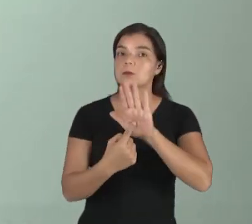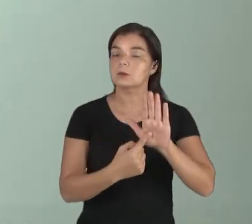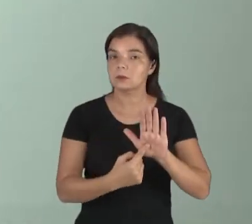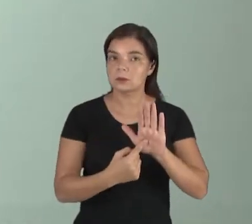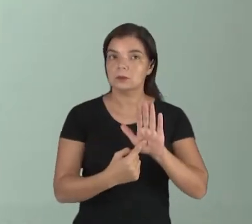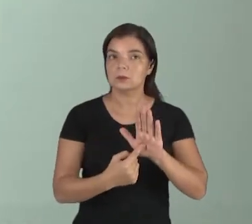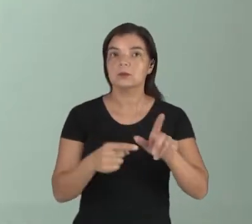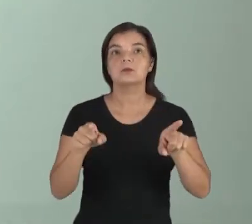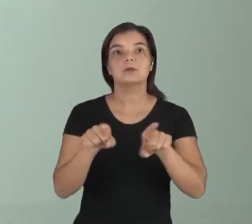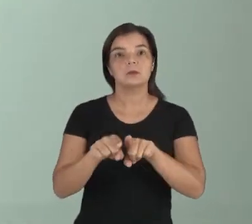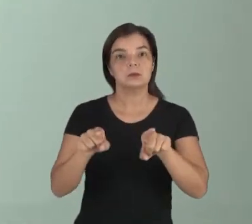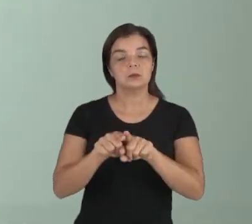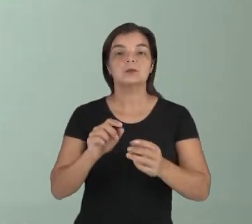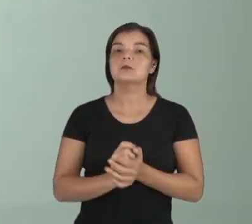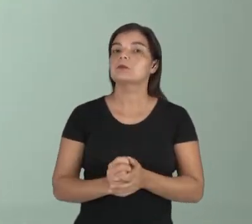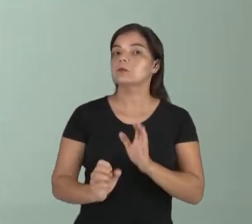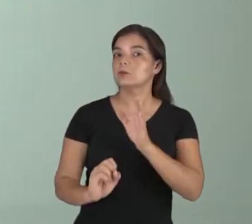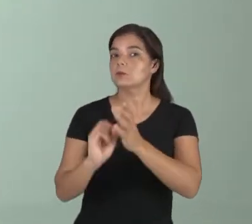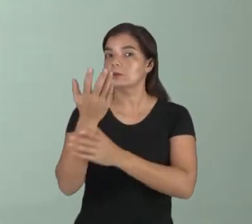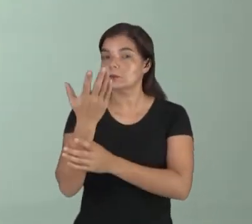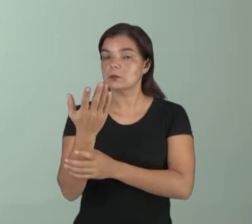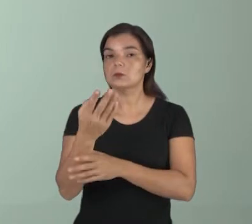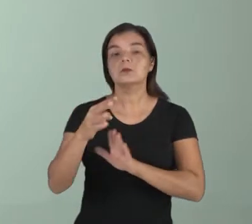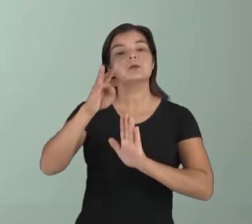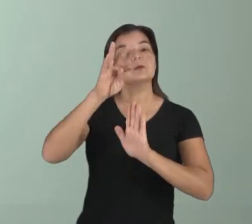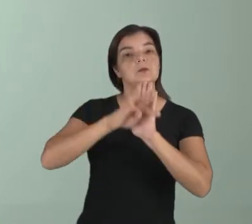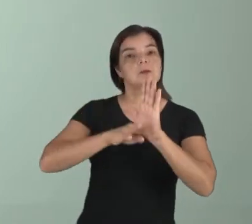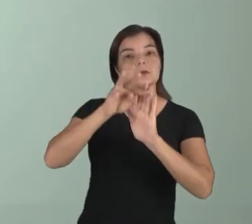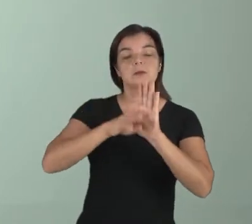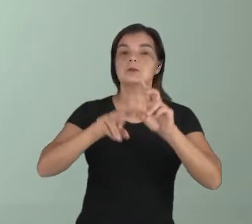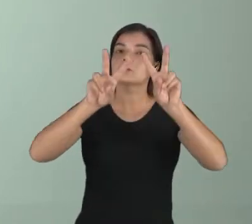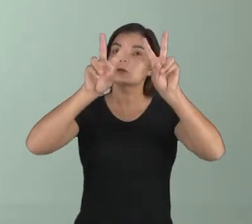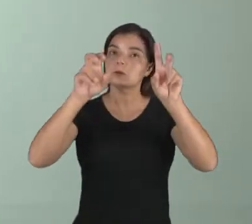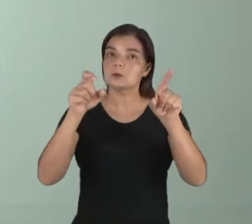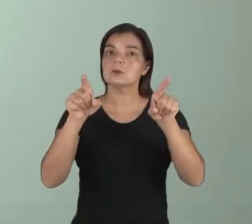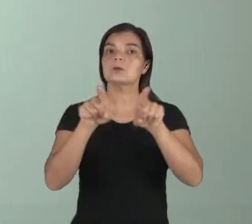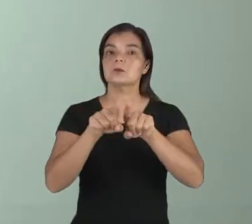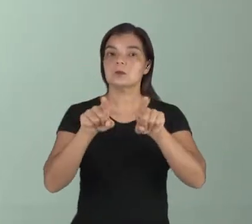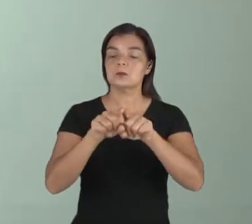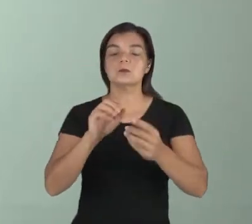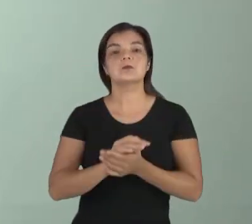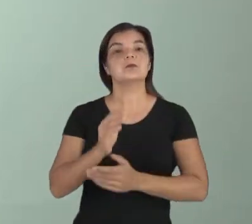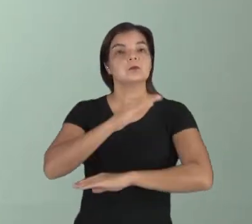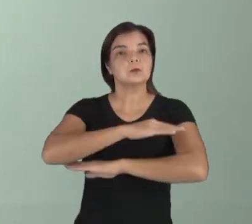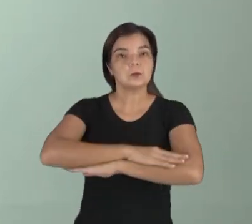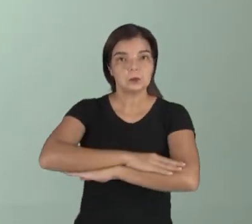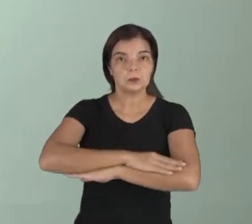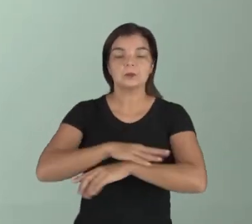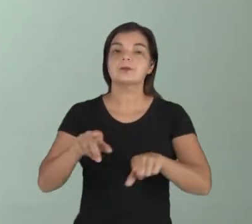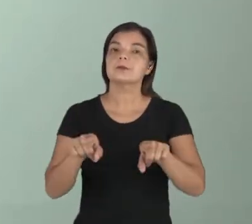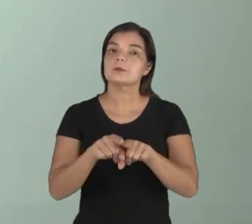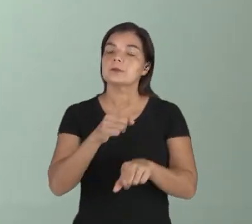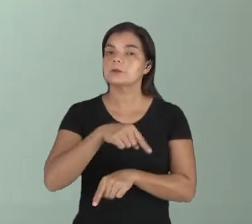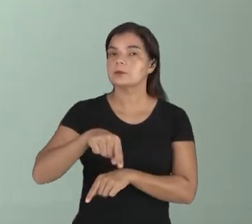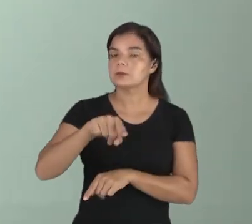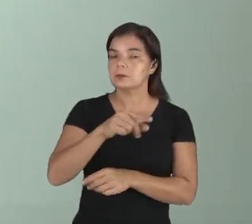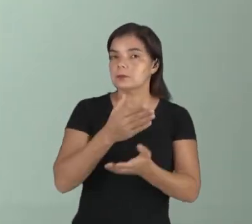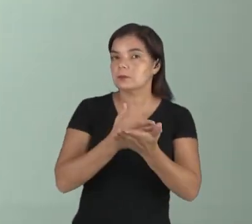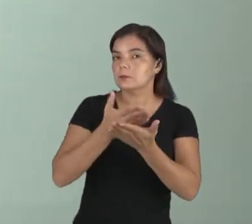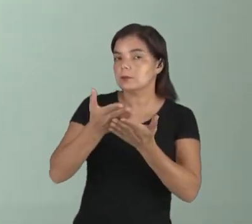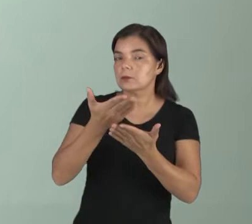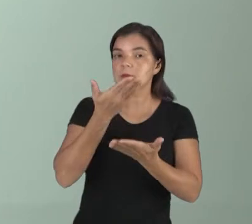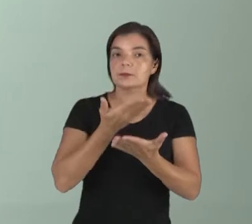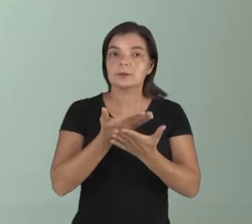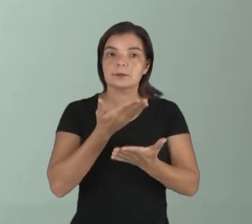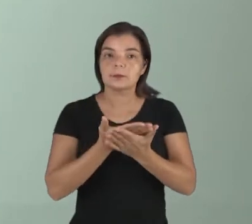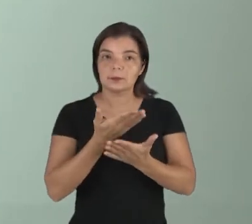identificar fatos e temas em textos dessa esfera jornalística. Para a gente iniciar